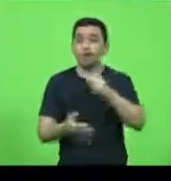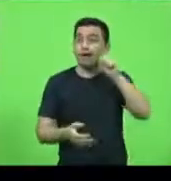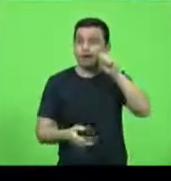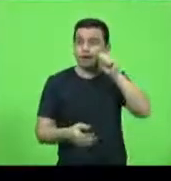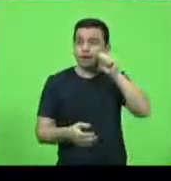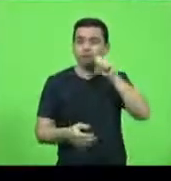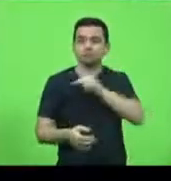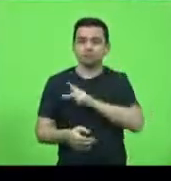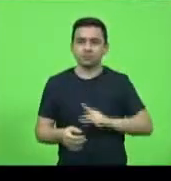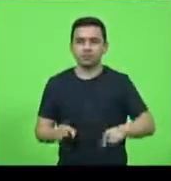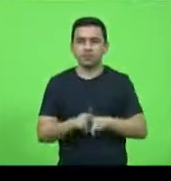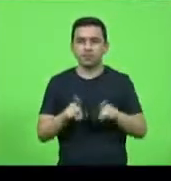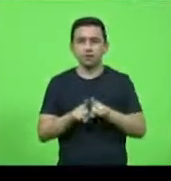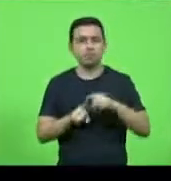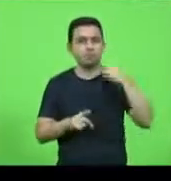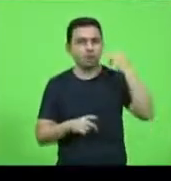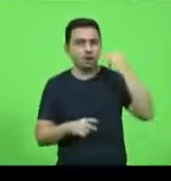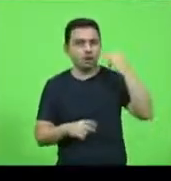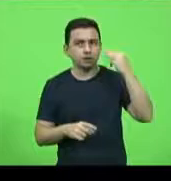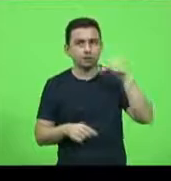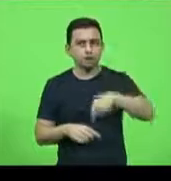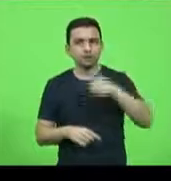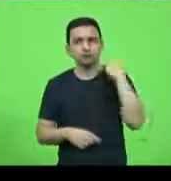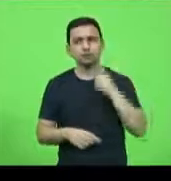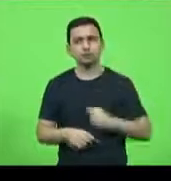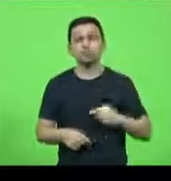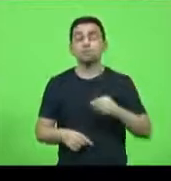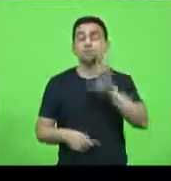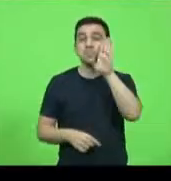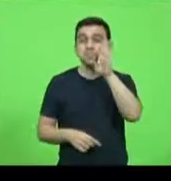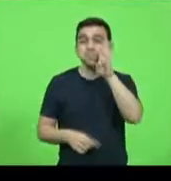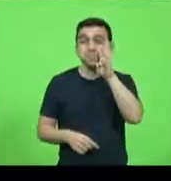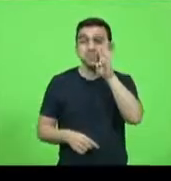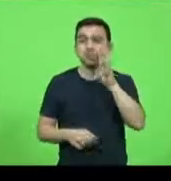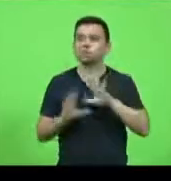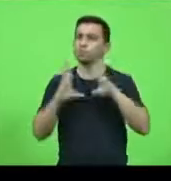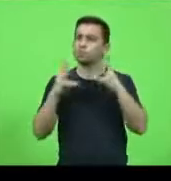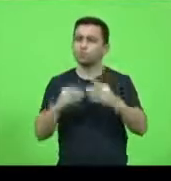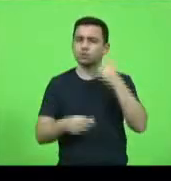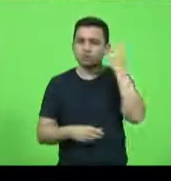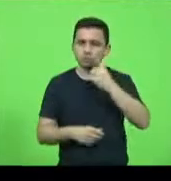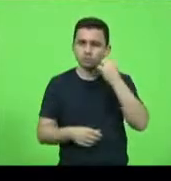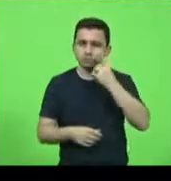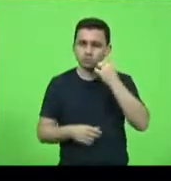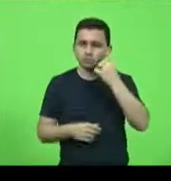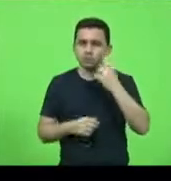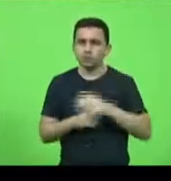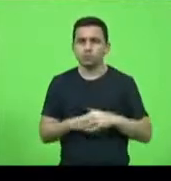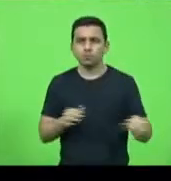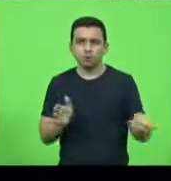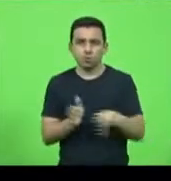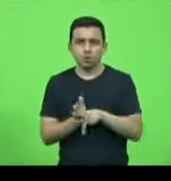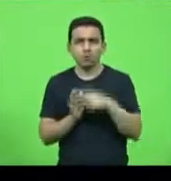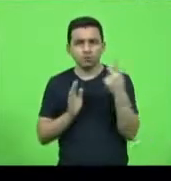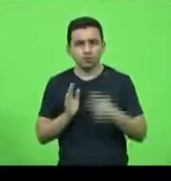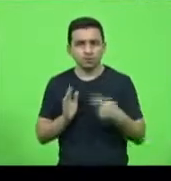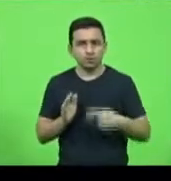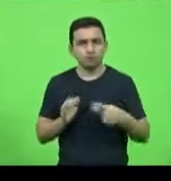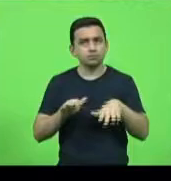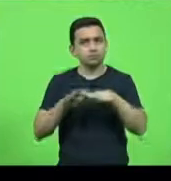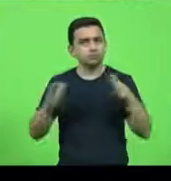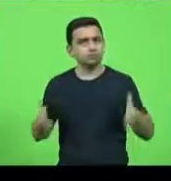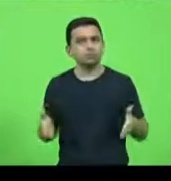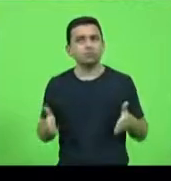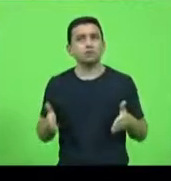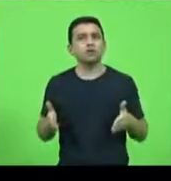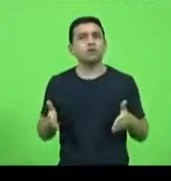Drevik, está aqui o deputado Márcio Machado, deputado Berlanda, enfim, os demais deputados que constituem a mesa, já